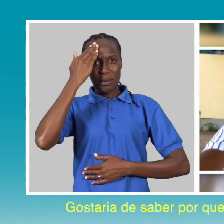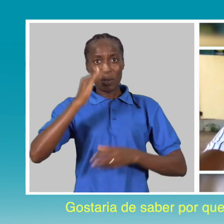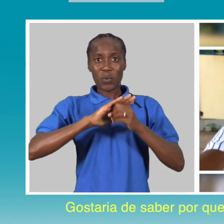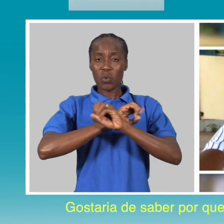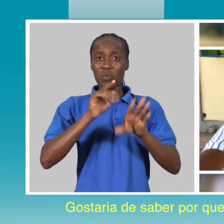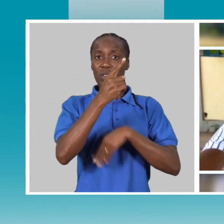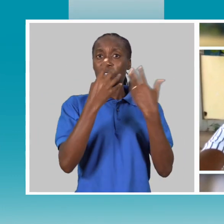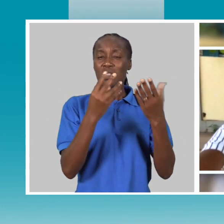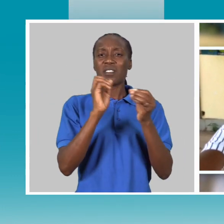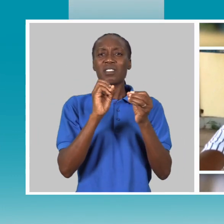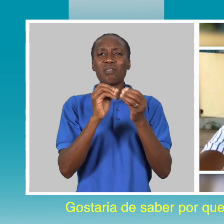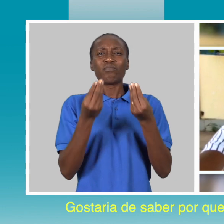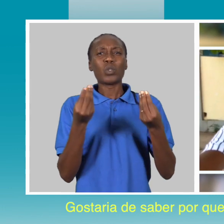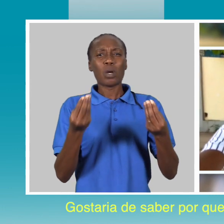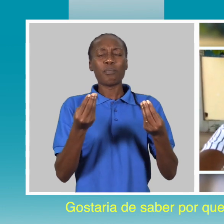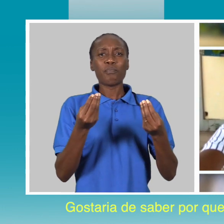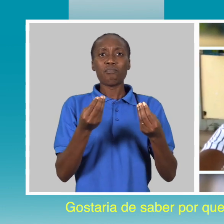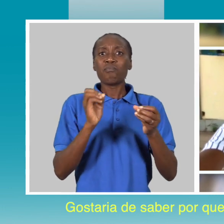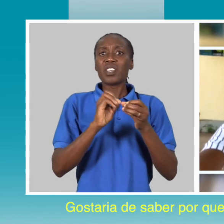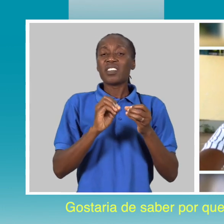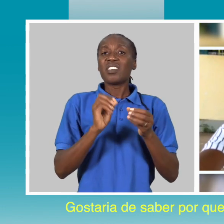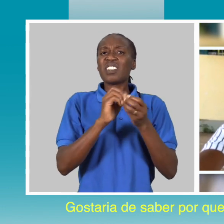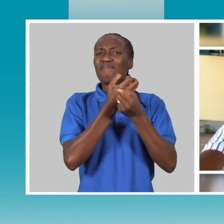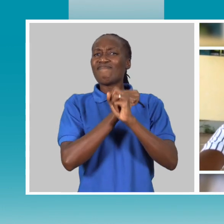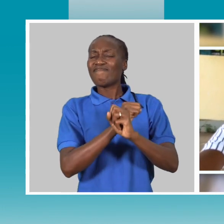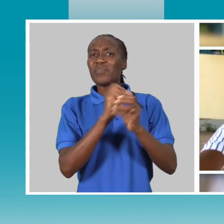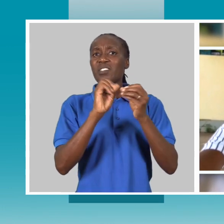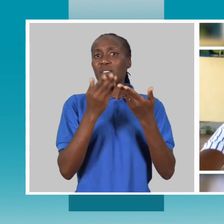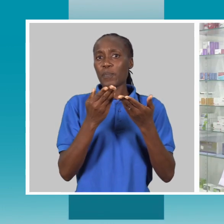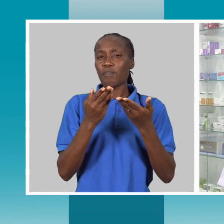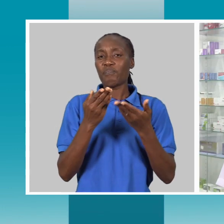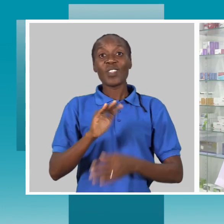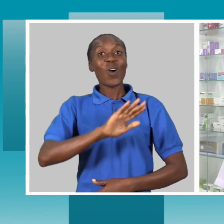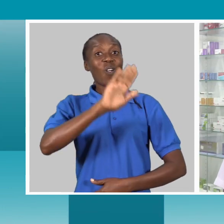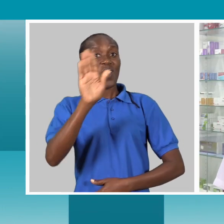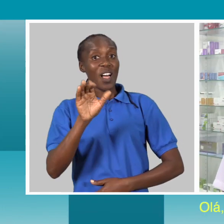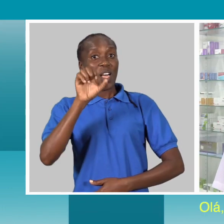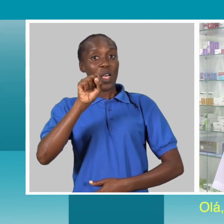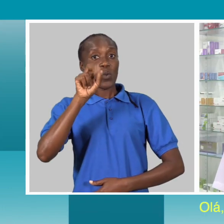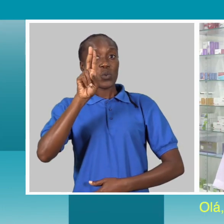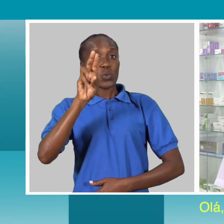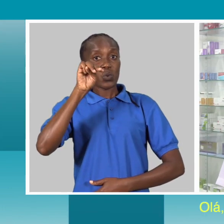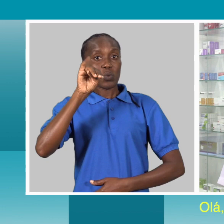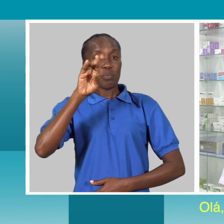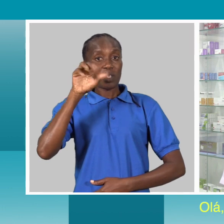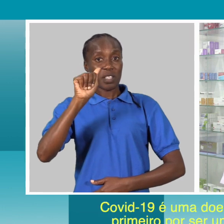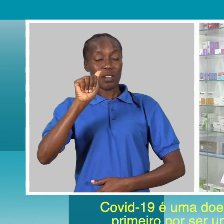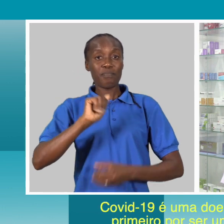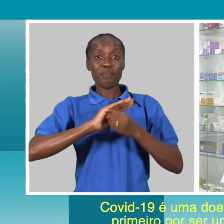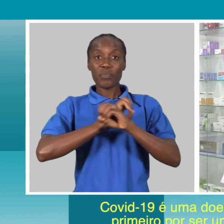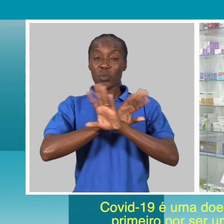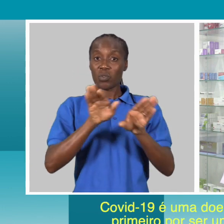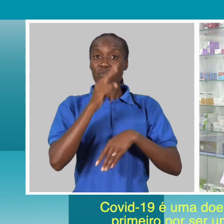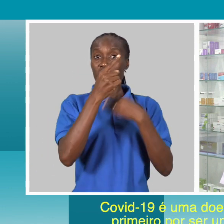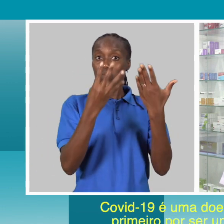por que o Covid-19 é fácil de se transmitir e o que diferencia esse vírus com os outros. Olá, Sumira. O Covid